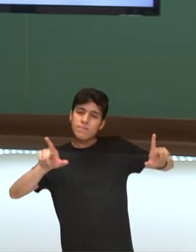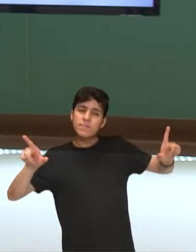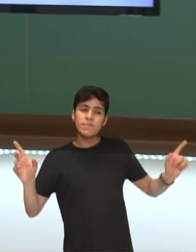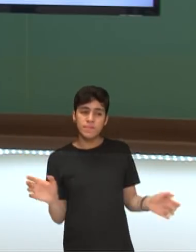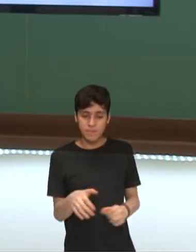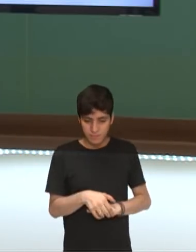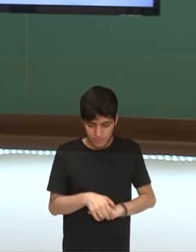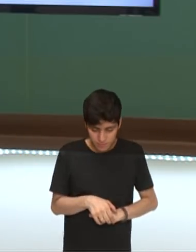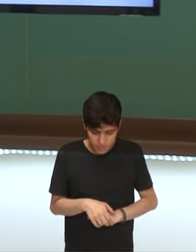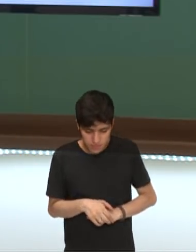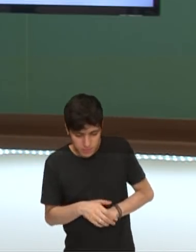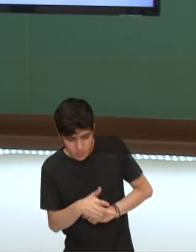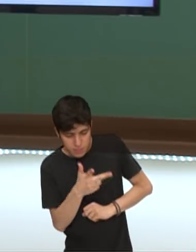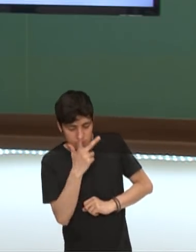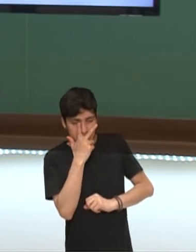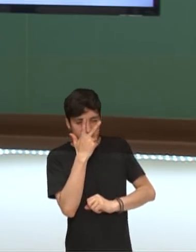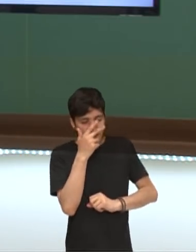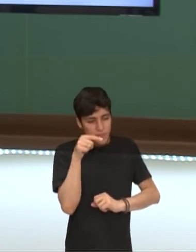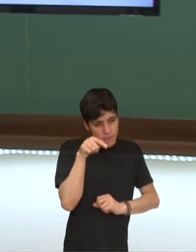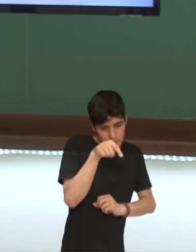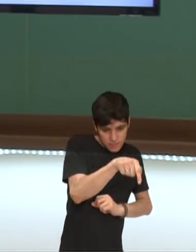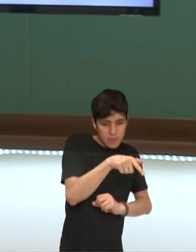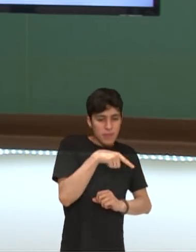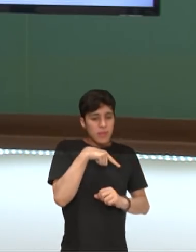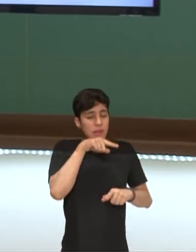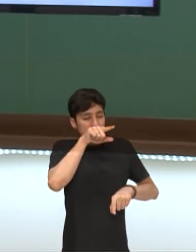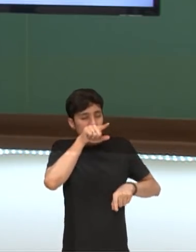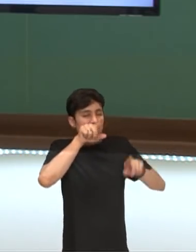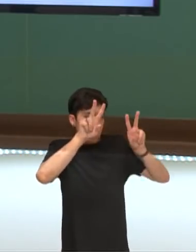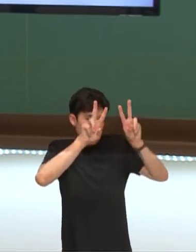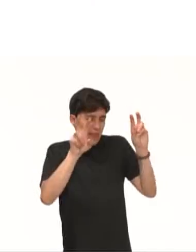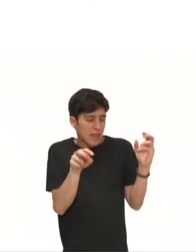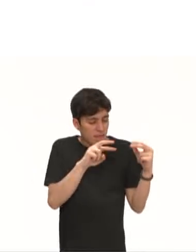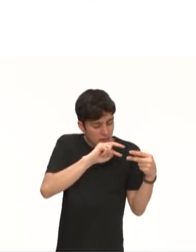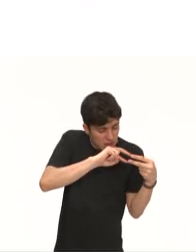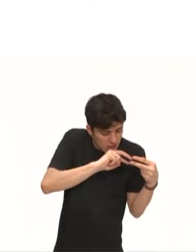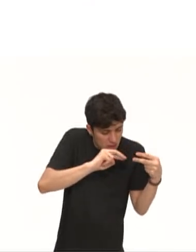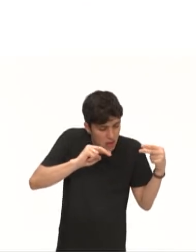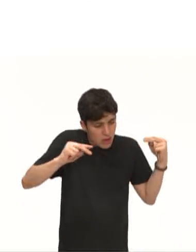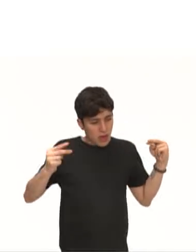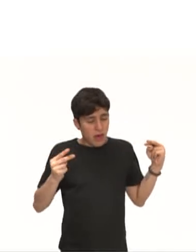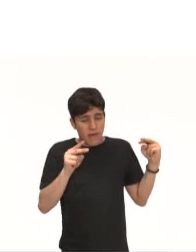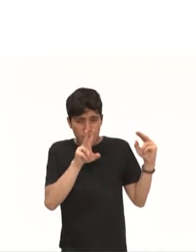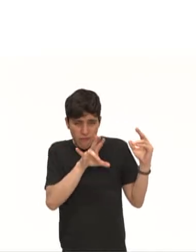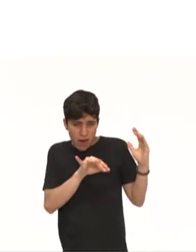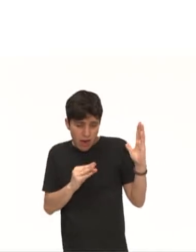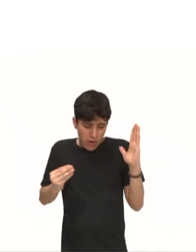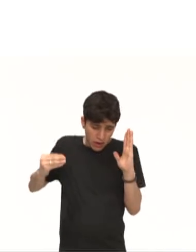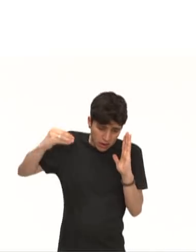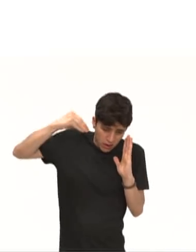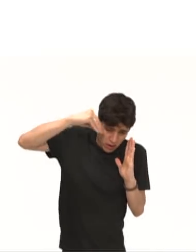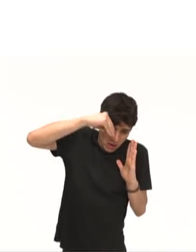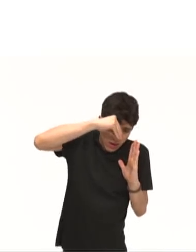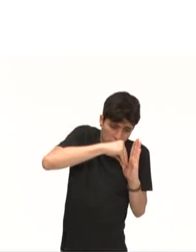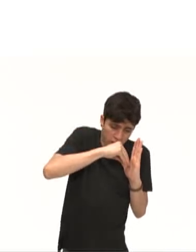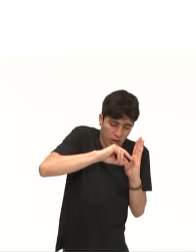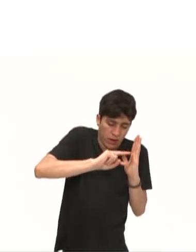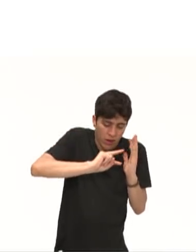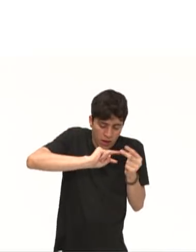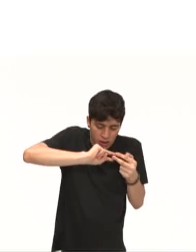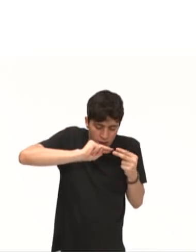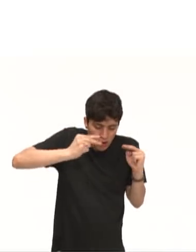vai inserir o seu material genético, o genoma viral, ele vai ser inserido na bactéria, e